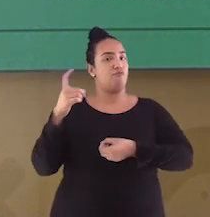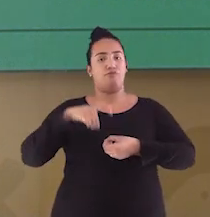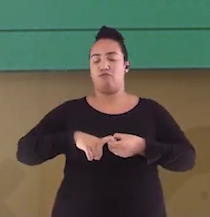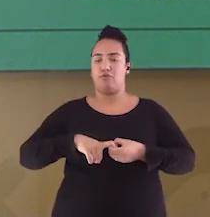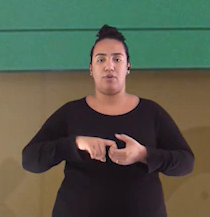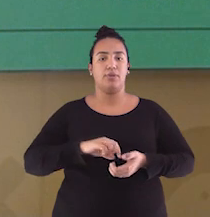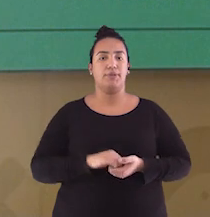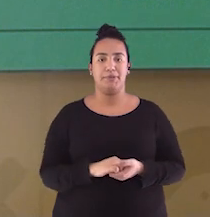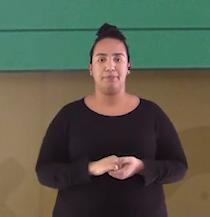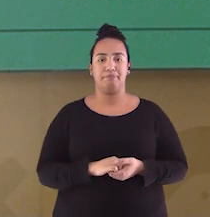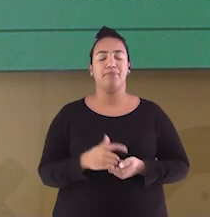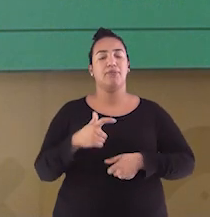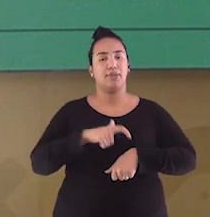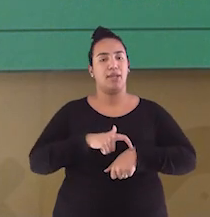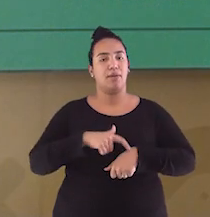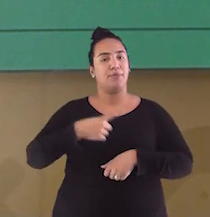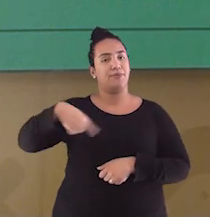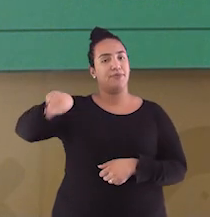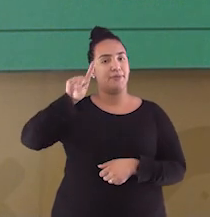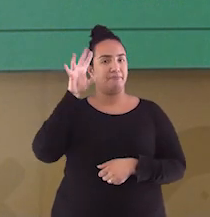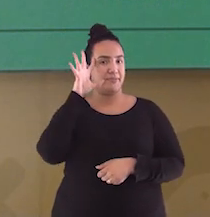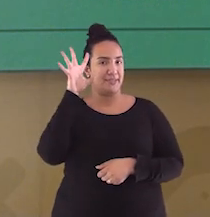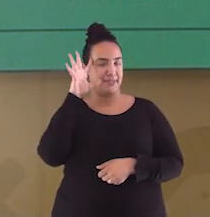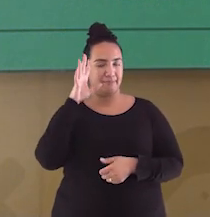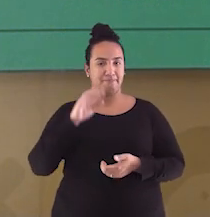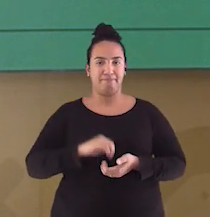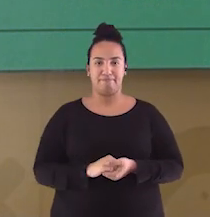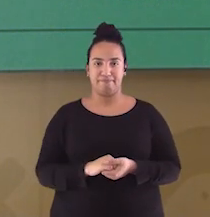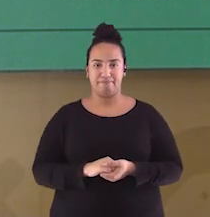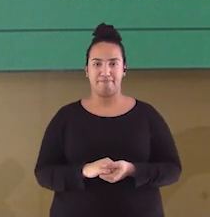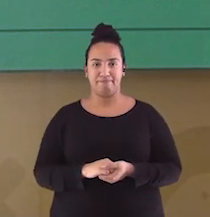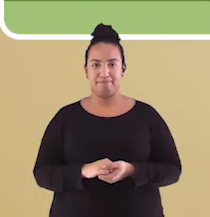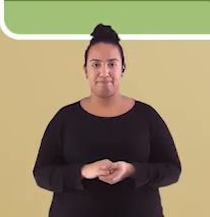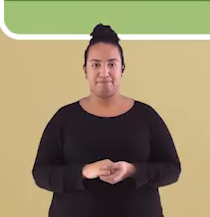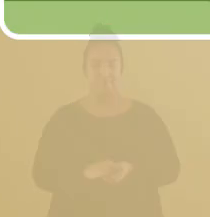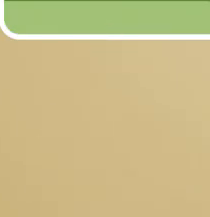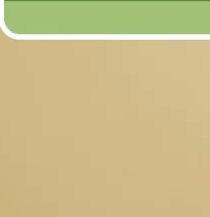fuga de cérebros. Vou dar 15 segundos para você pensar na resposta.